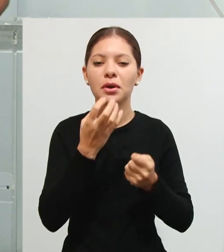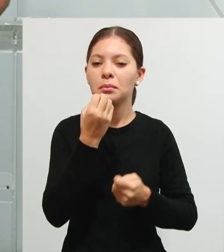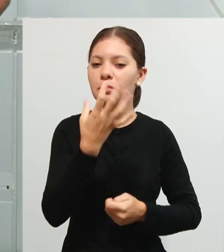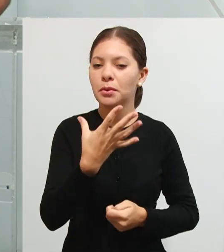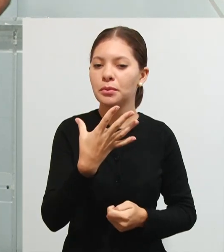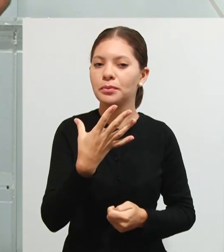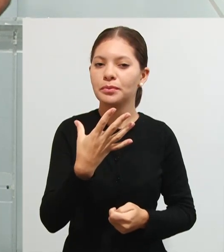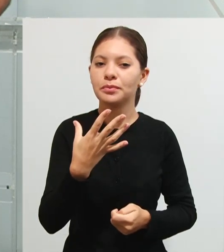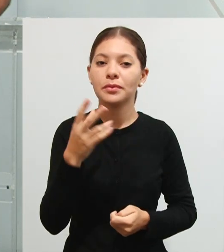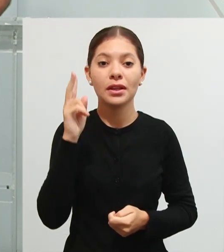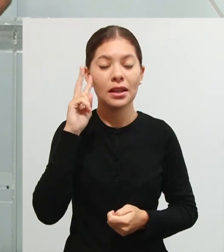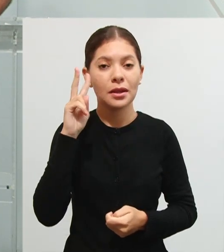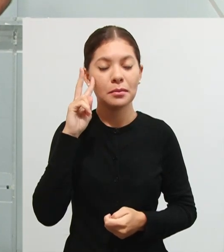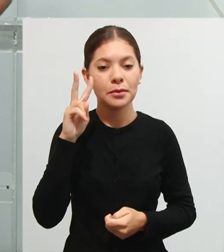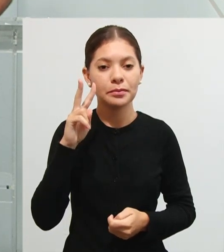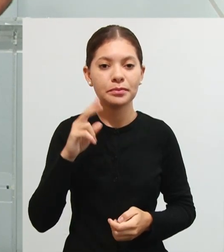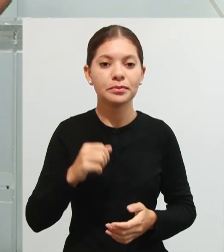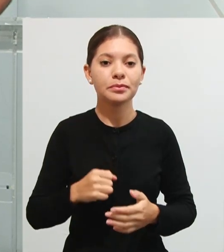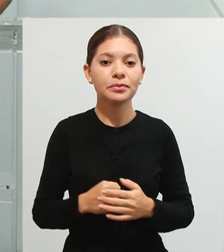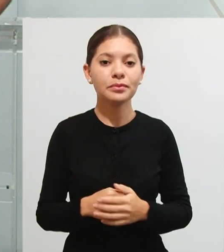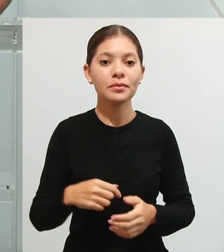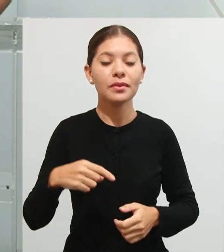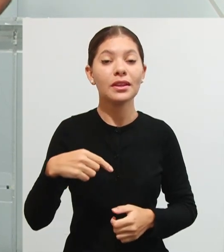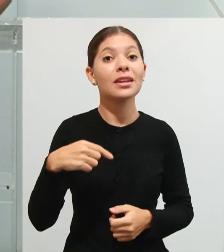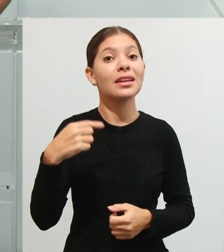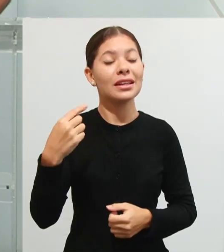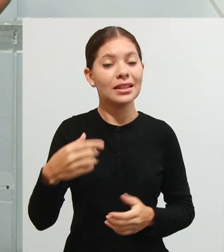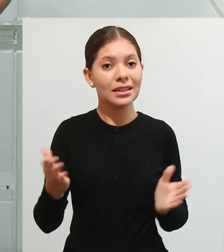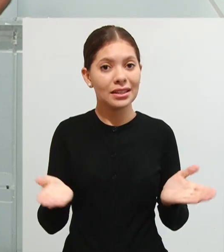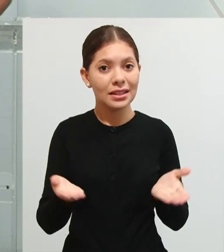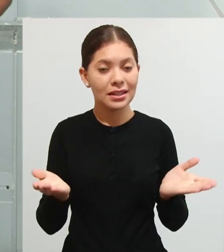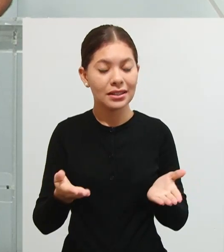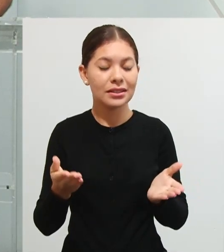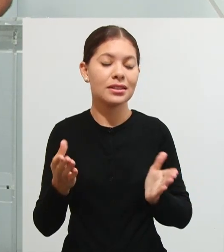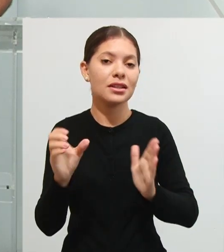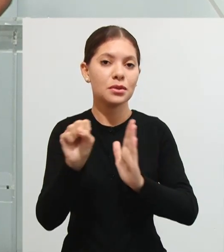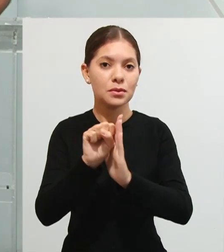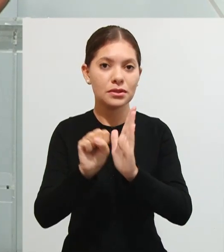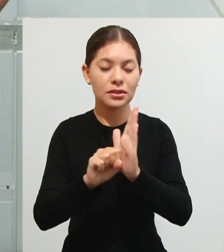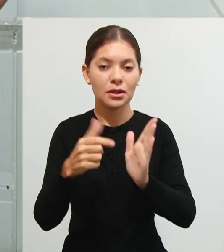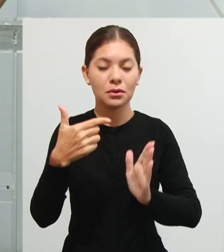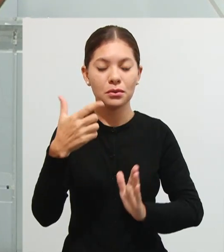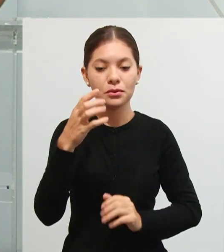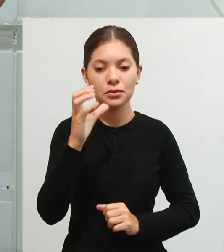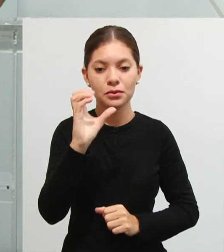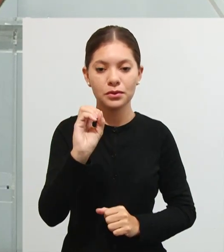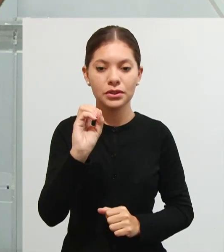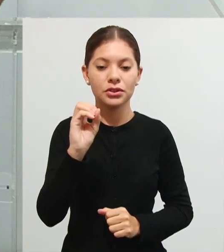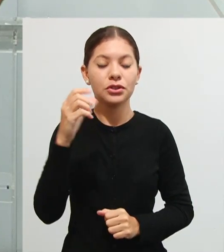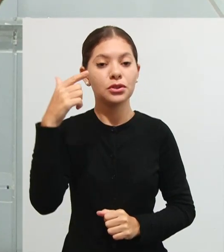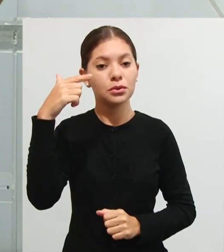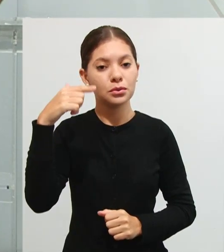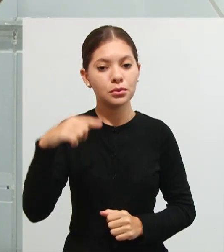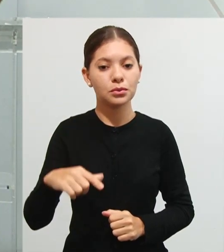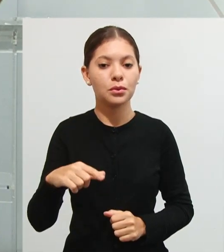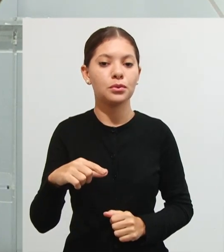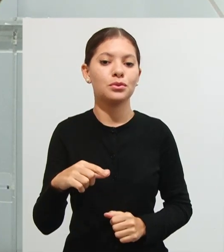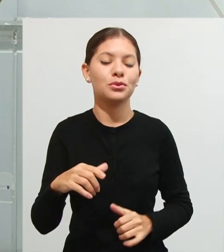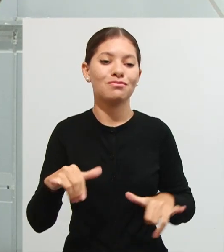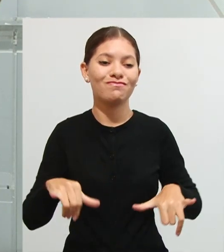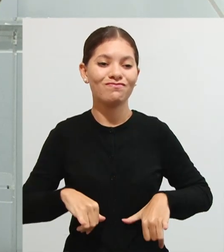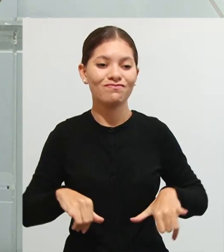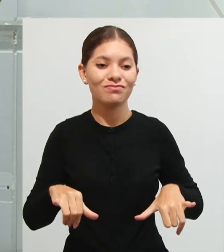Que foram os anos dourados. E ainda no século XX, na década de 70, nós tivemos uma outra crise no